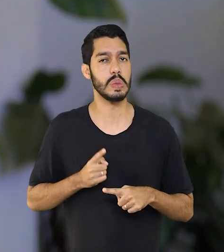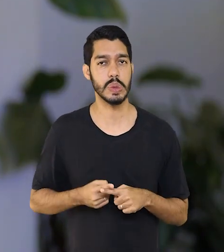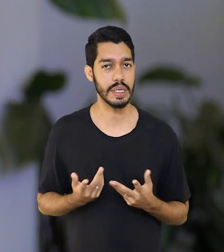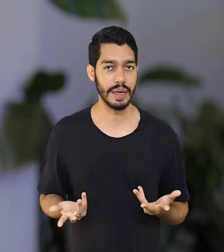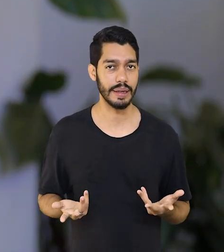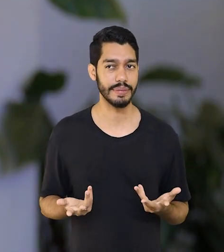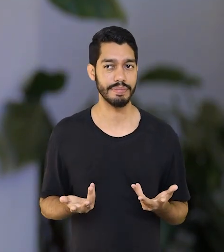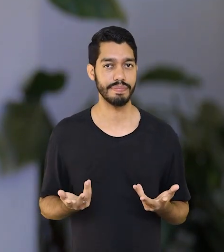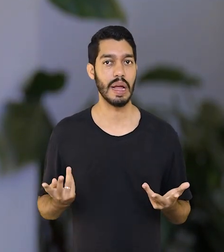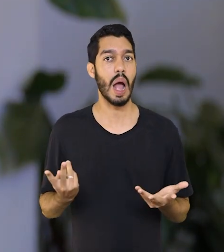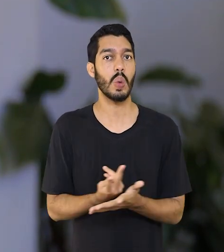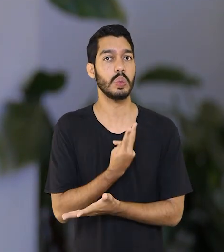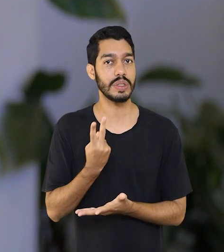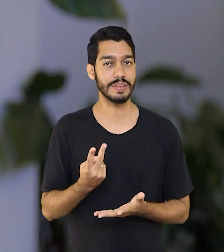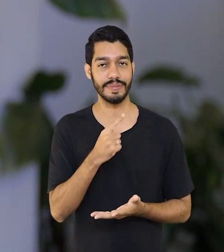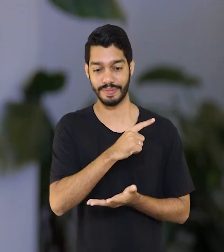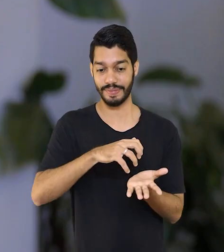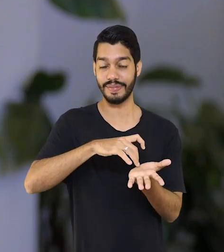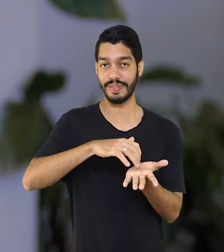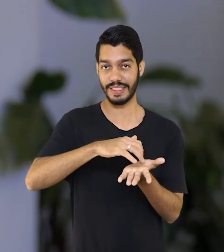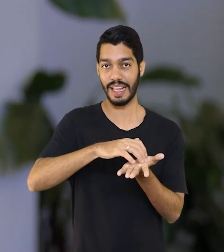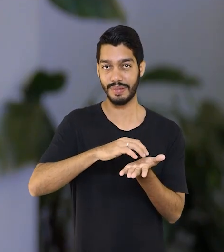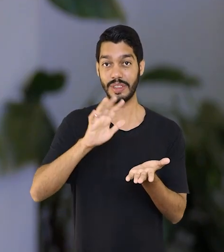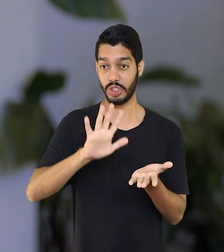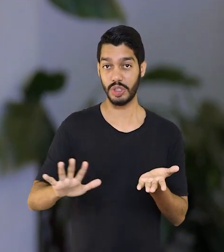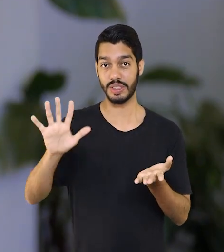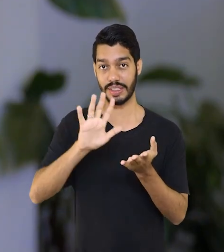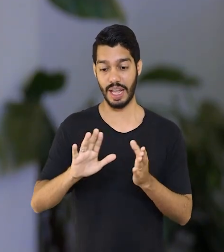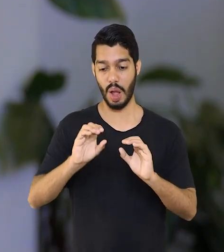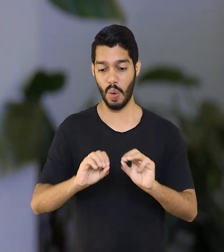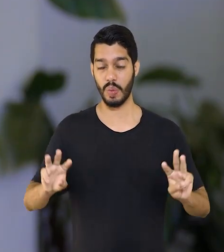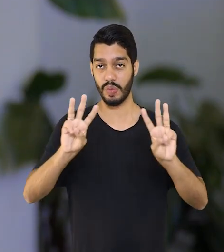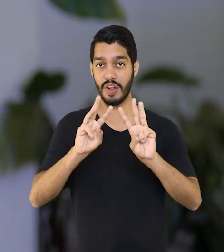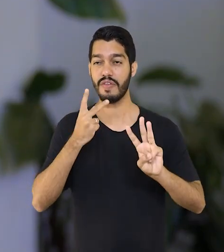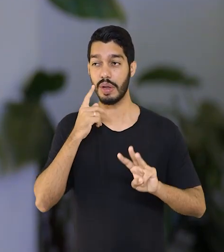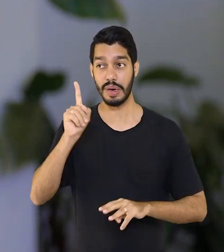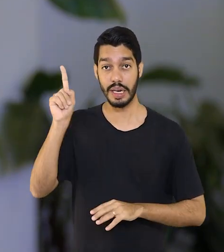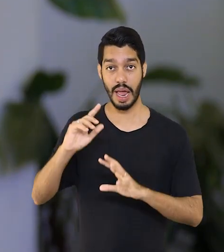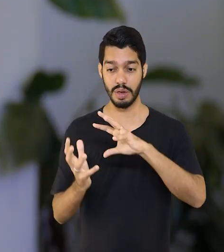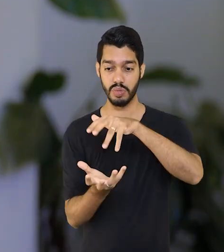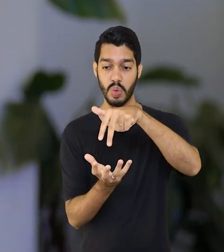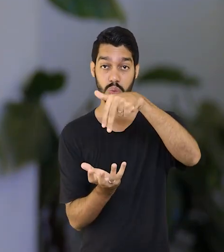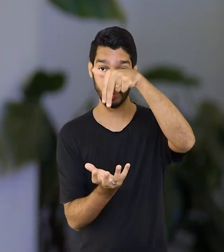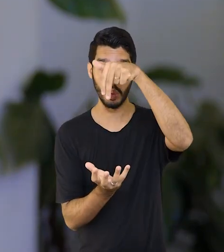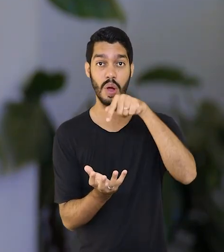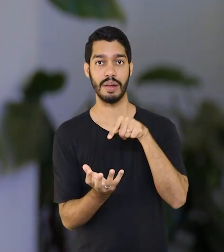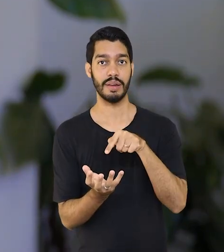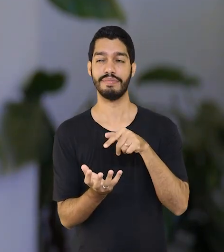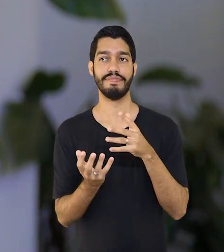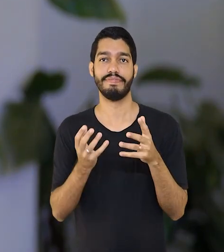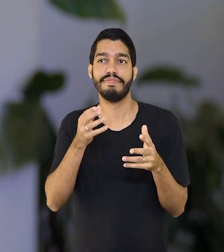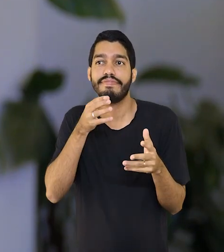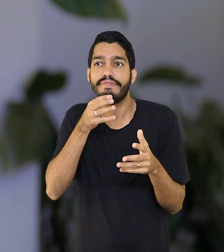Por quê? O secretário-geral da ONU chegou a usar... O Atlântico Sul esquentou muito e esse não esfriou ainda o